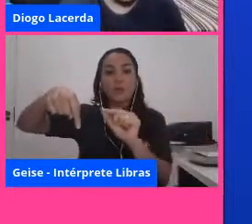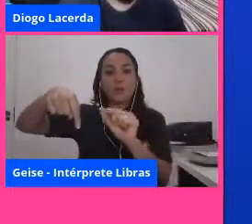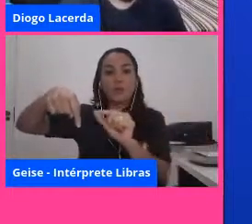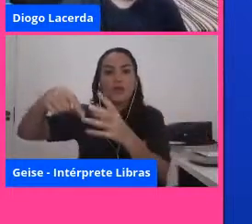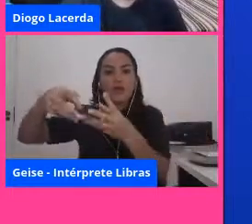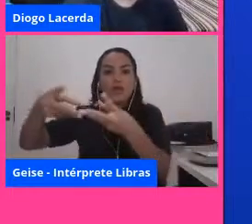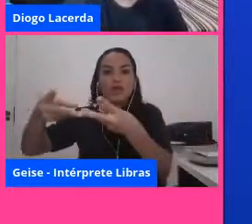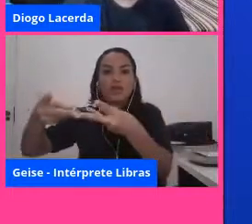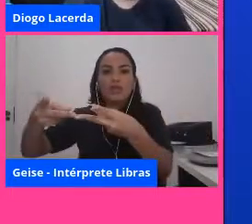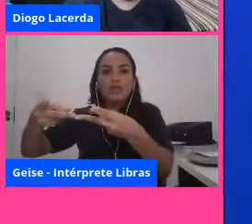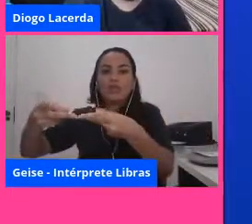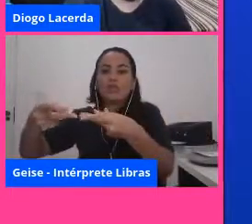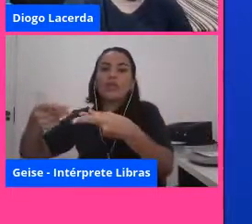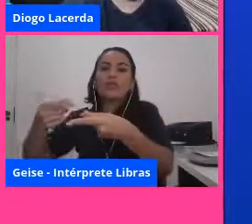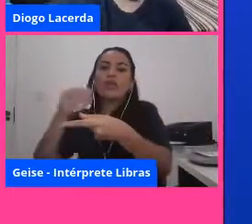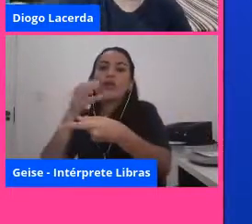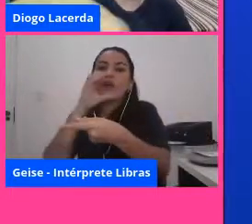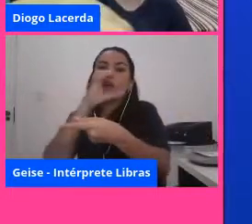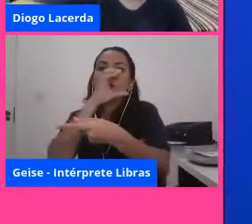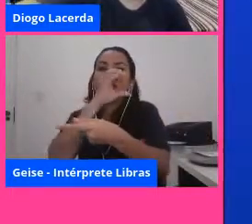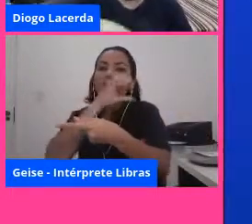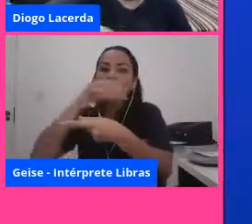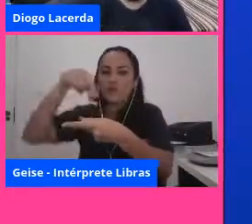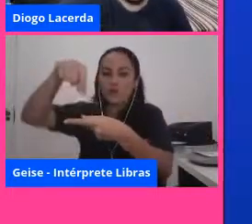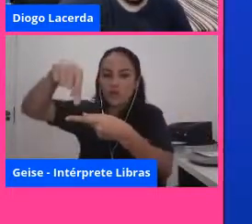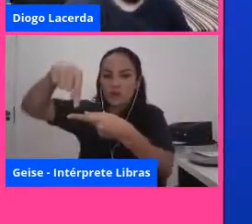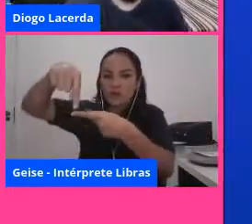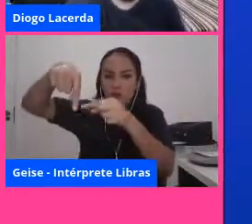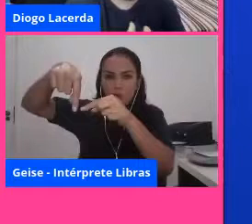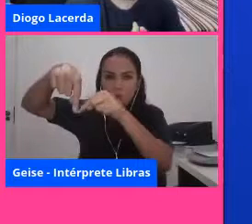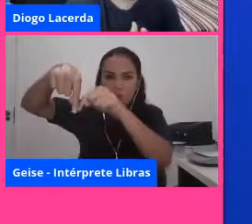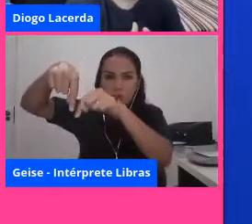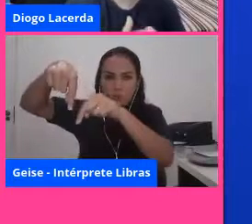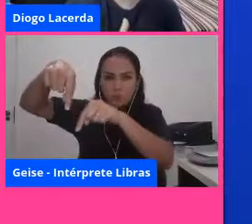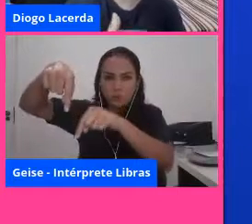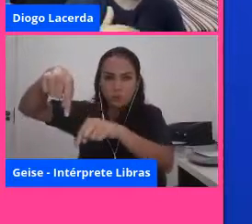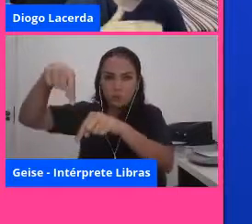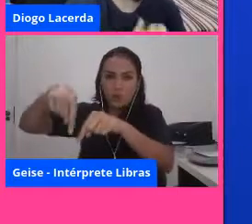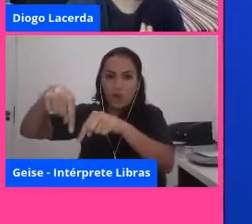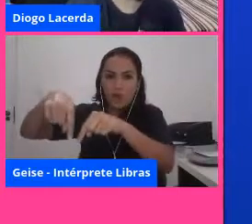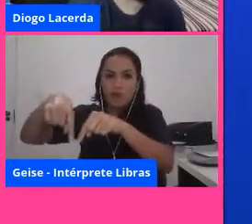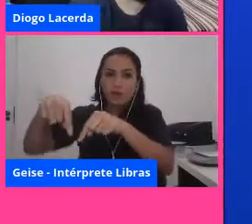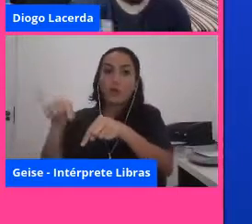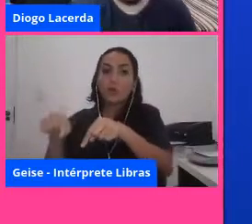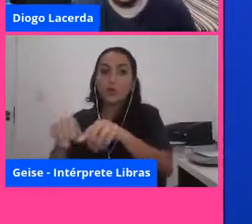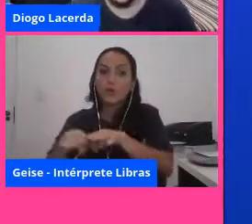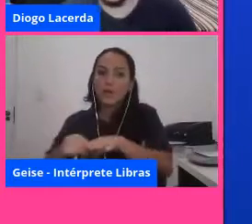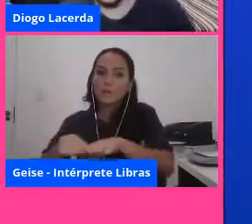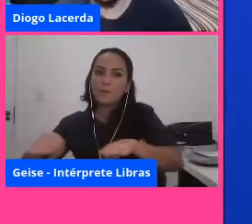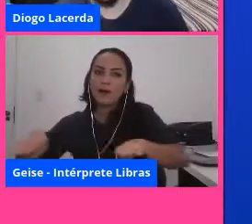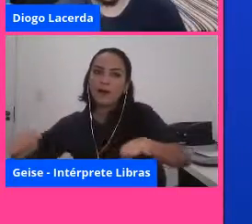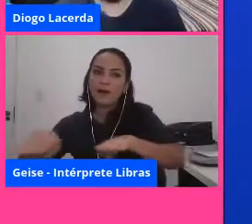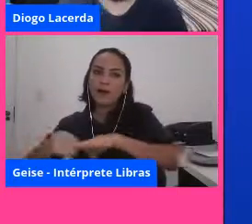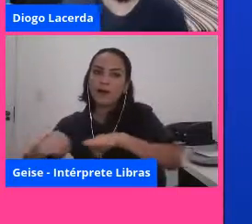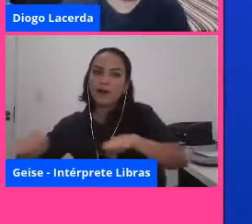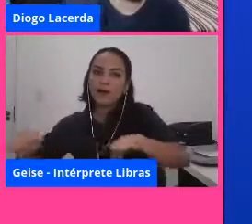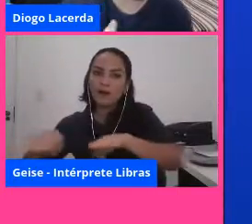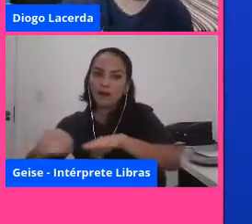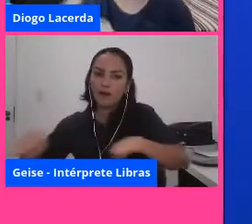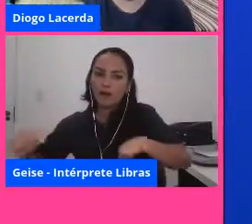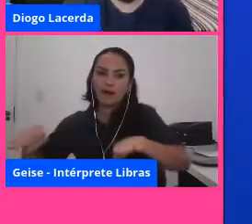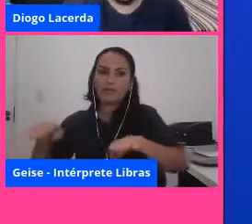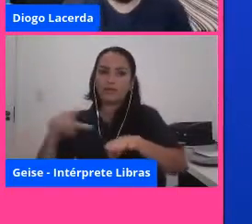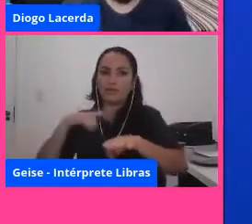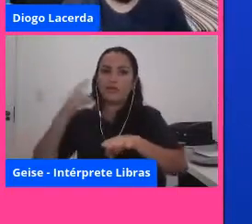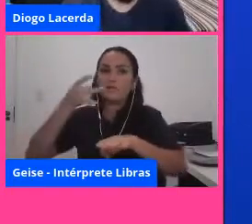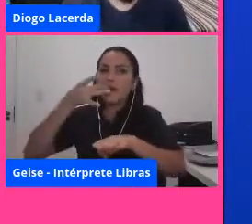derretido, e a mesa da impressão ou extrusão vai andar, e aí você vai adicionar um plástico, que pode ser PLA ou ABS, camada